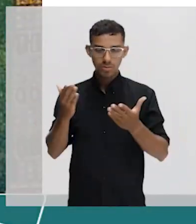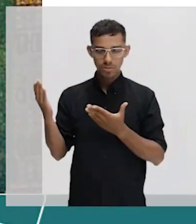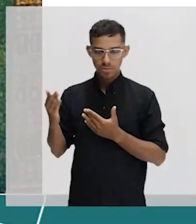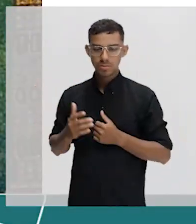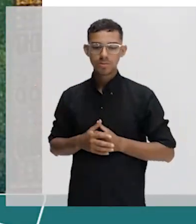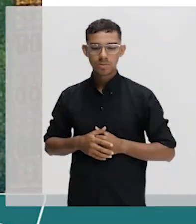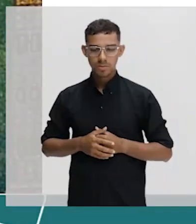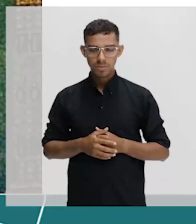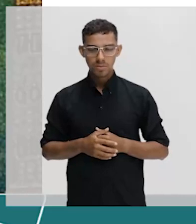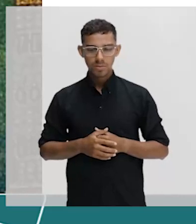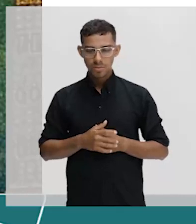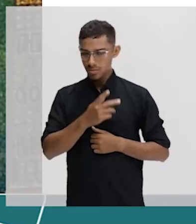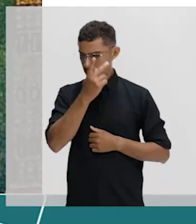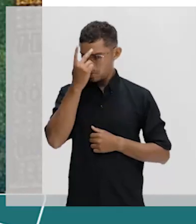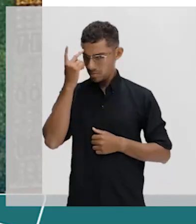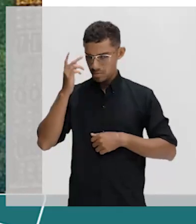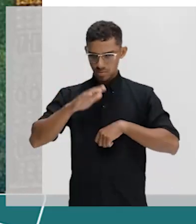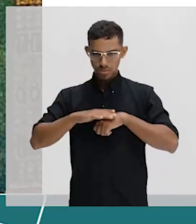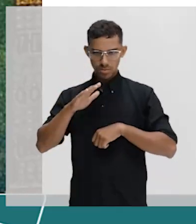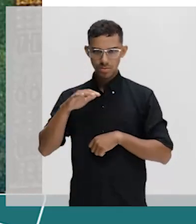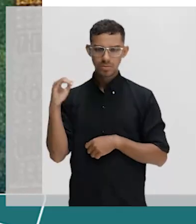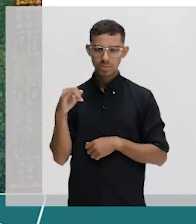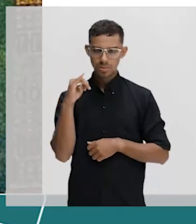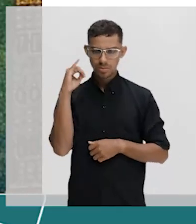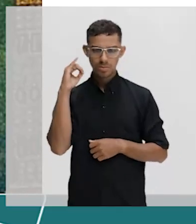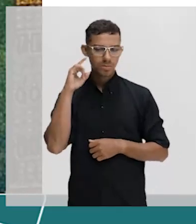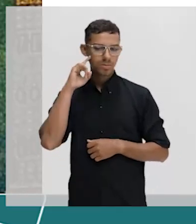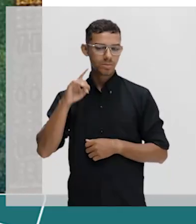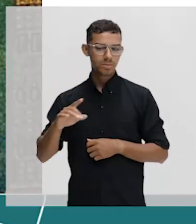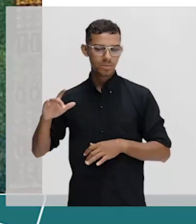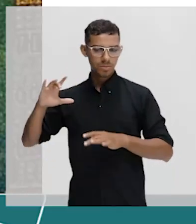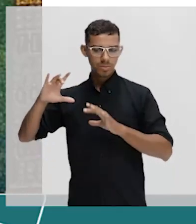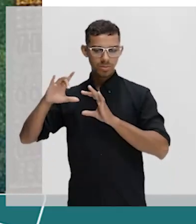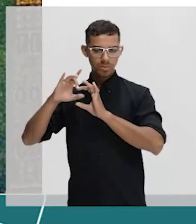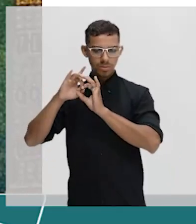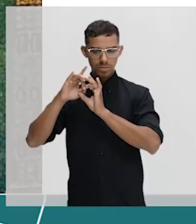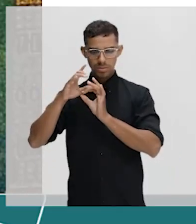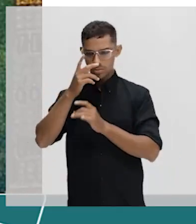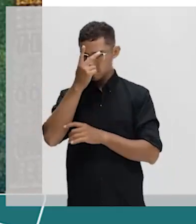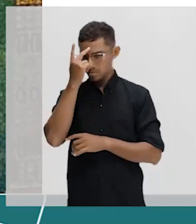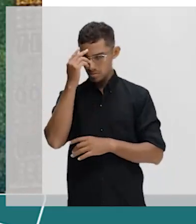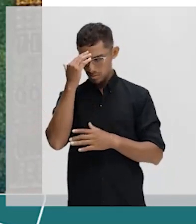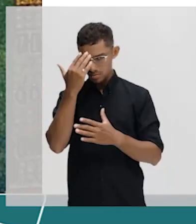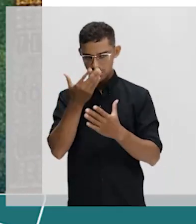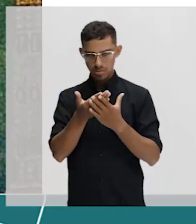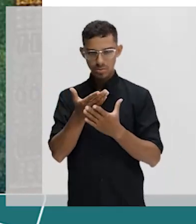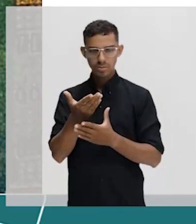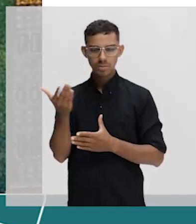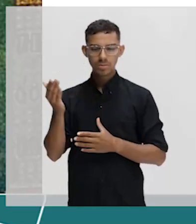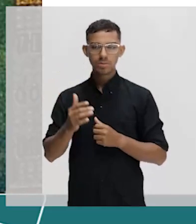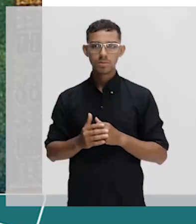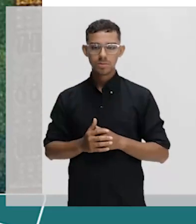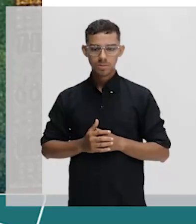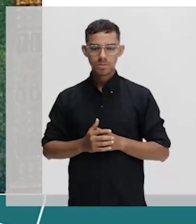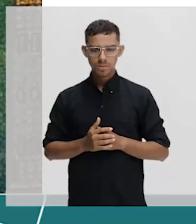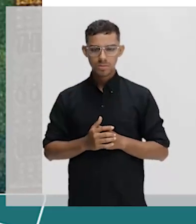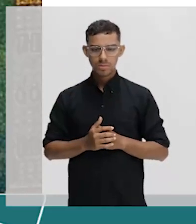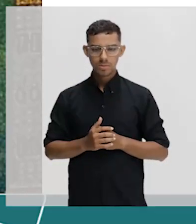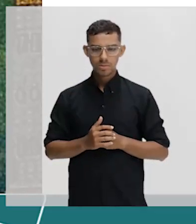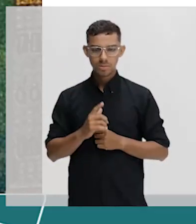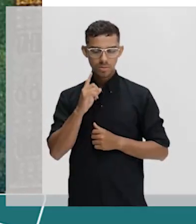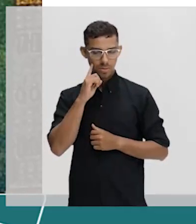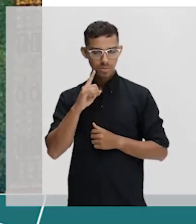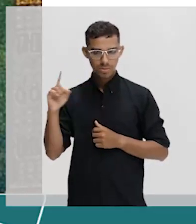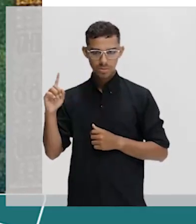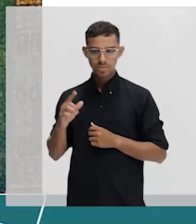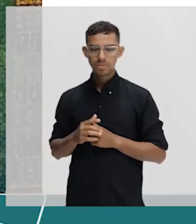as pessoas mais importantes do lado dela, né? E todo mundo ligado a ela com Vocês estão vendo um granuladozinho? Eu vou já fazer um zoom para vocês